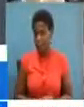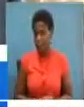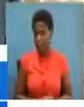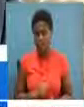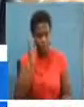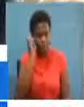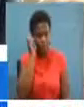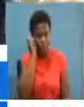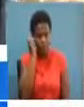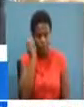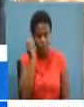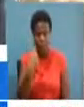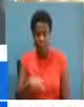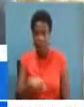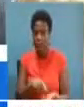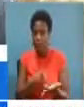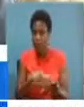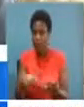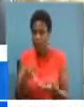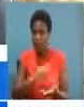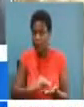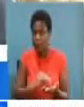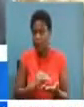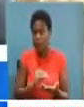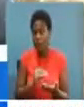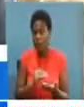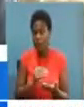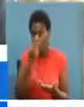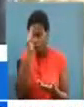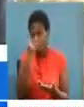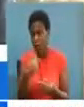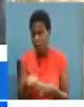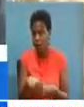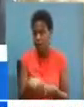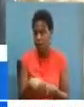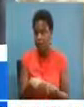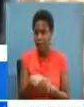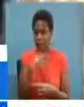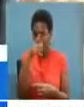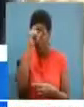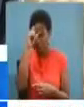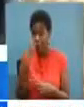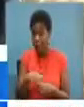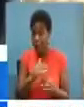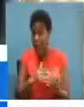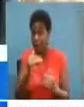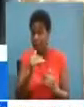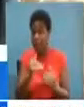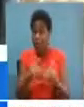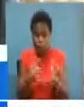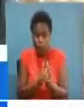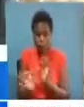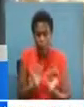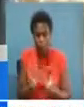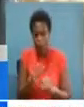Temos que tentar fazer mais, estamos muito determinados, temos que acolar desafios burocráticos a vencer, mas estamos a alinhar todo o procedimento